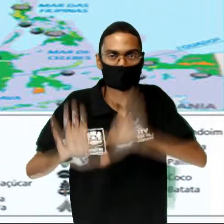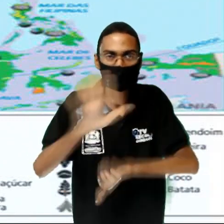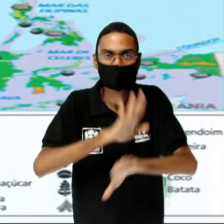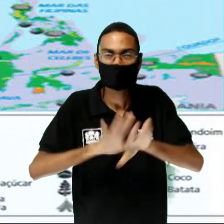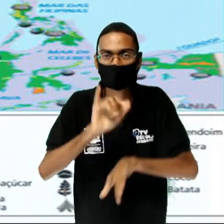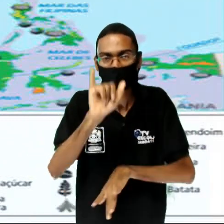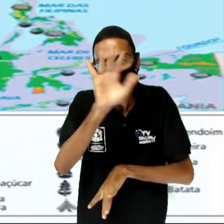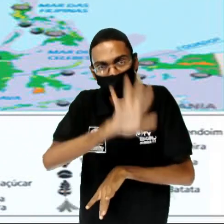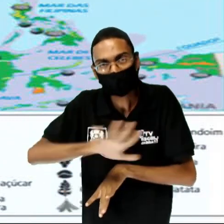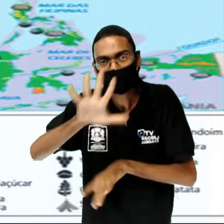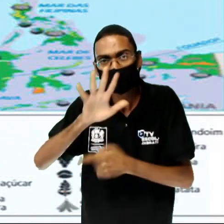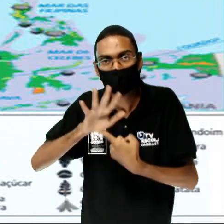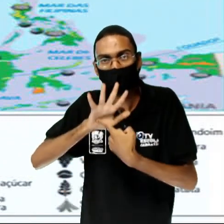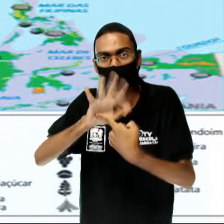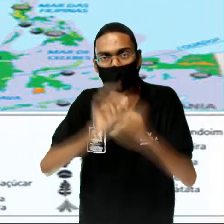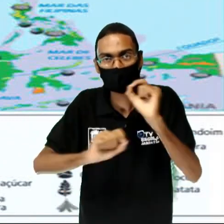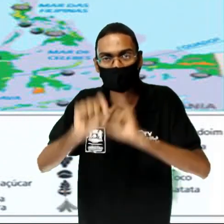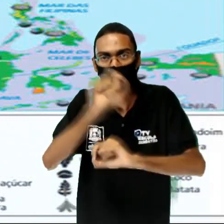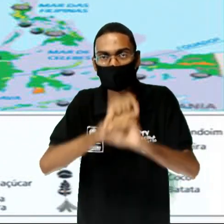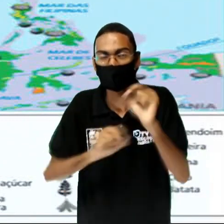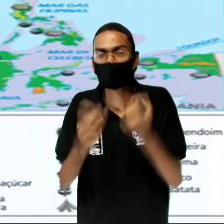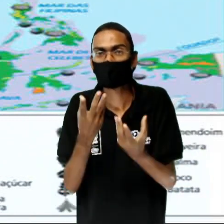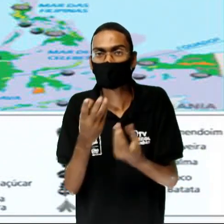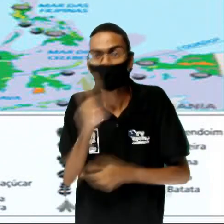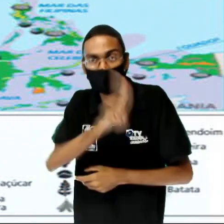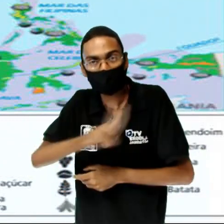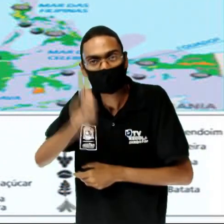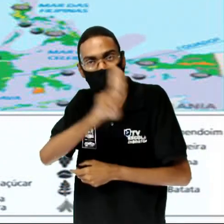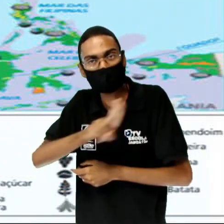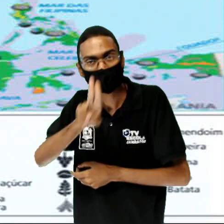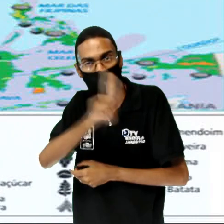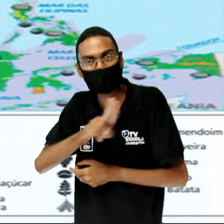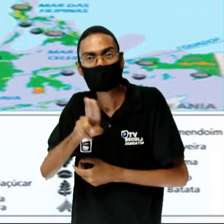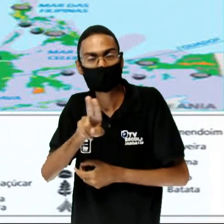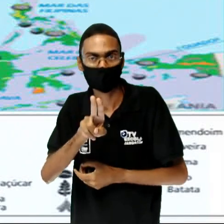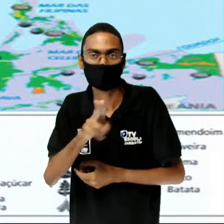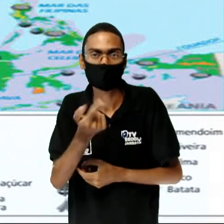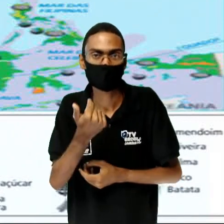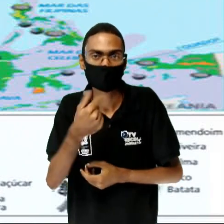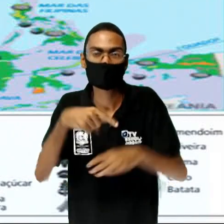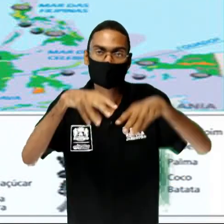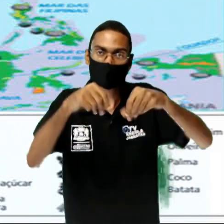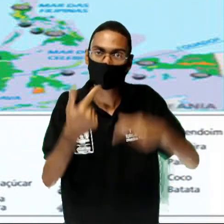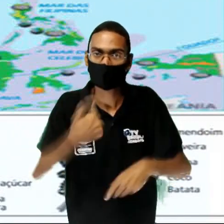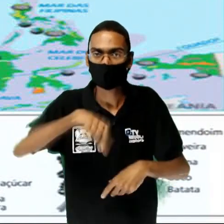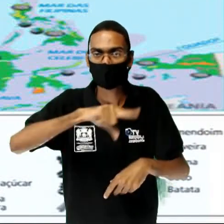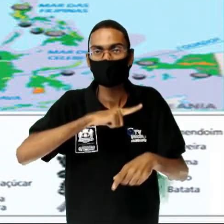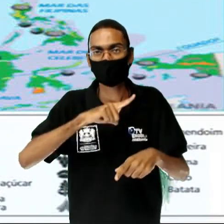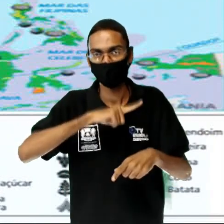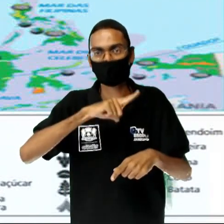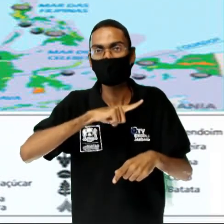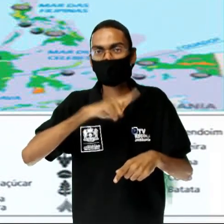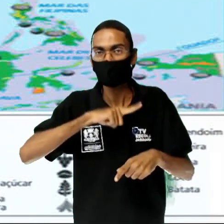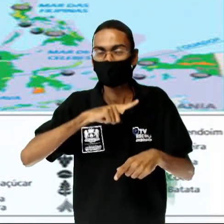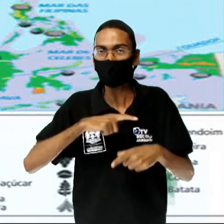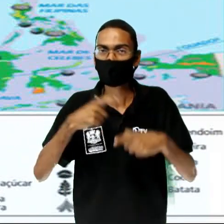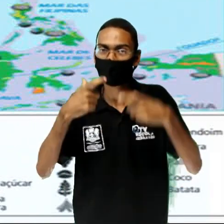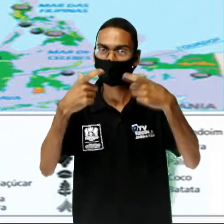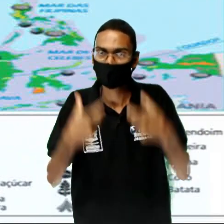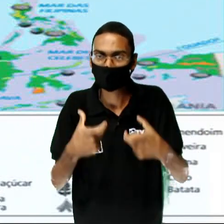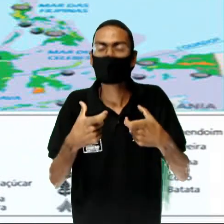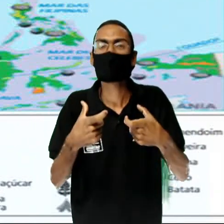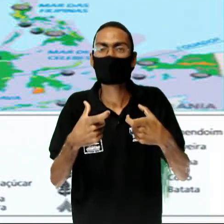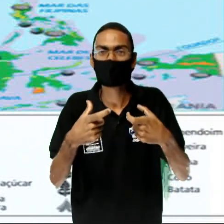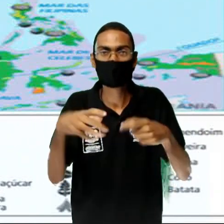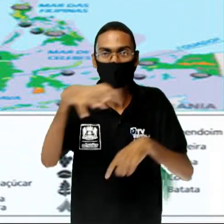começa a demonstrar exatamente os muitos usos da terra que a gente tem no espaço do continente